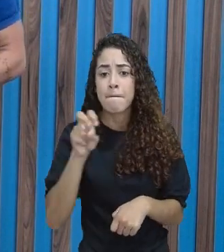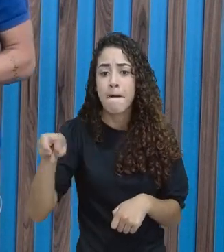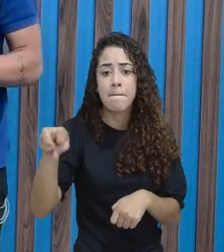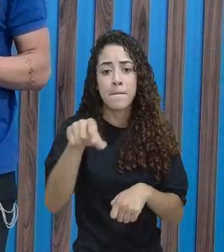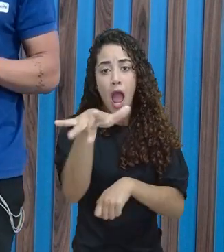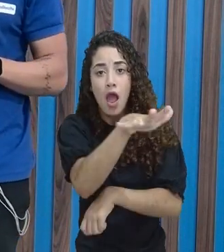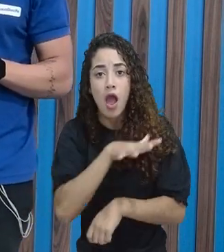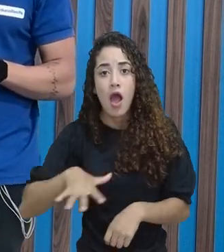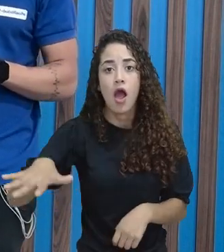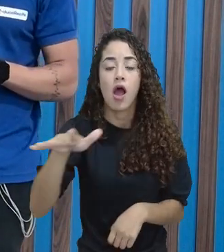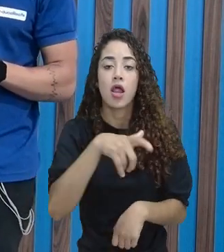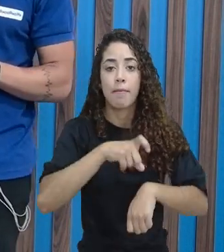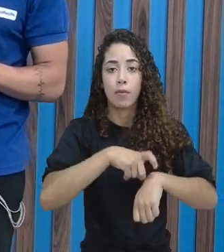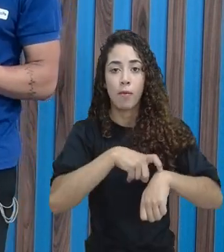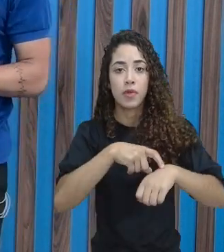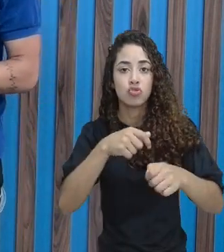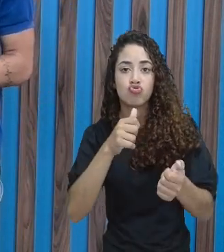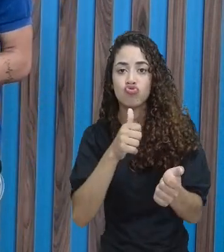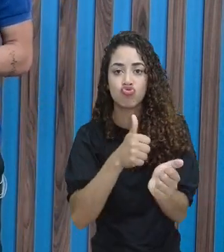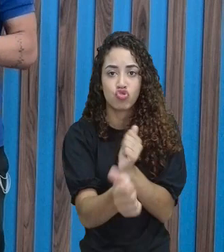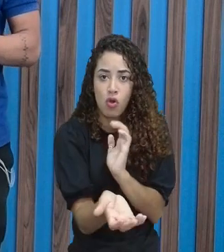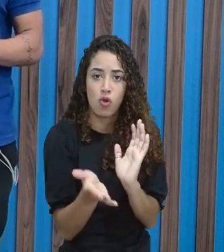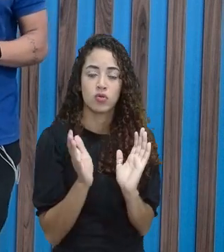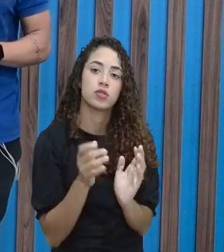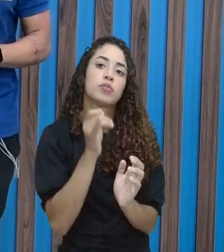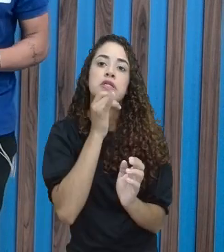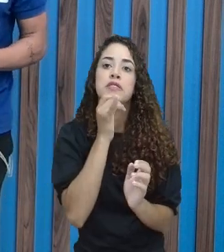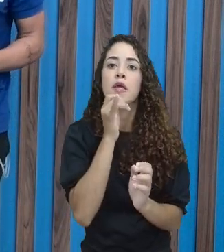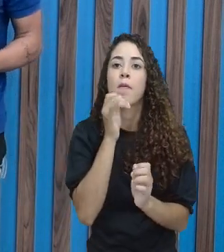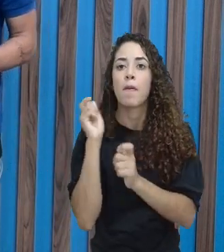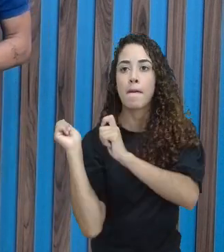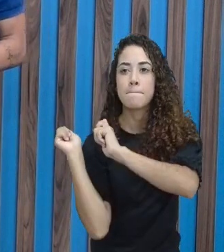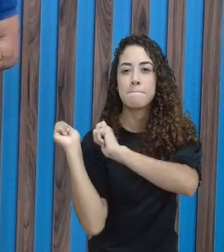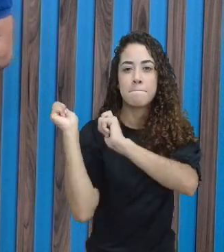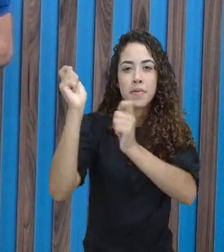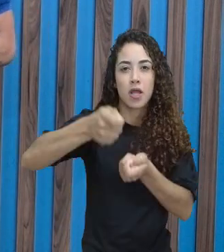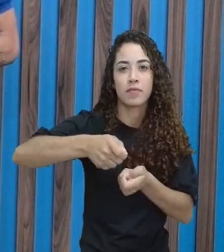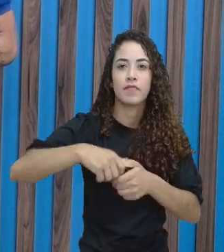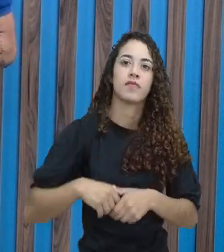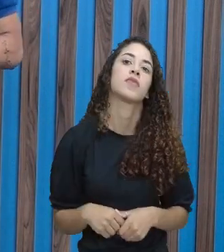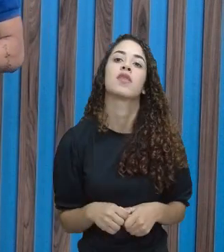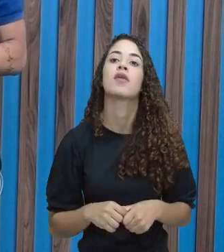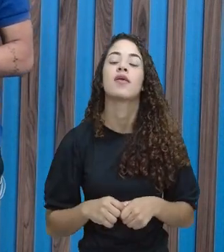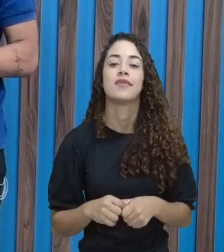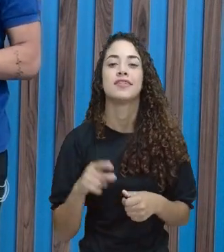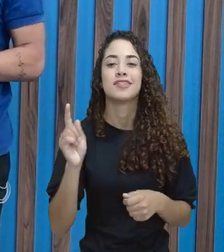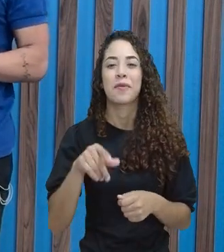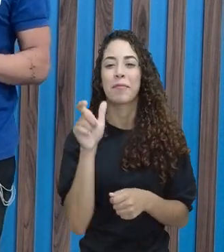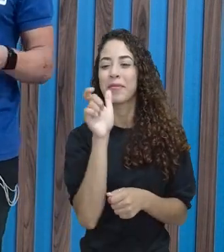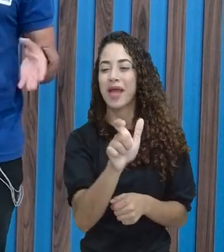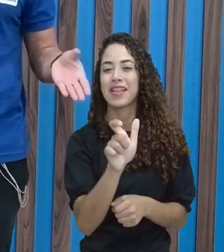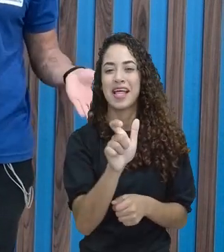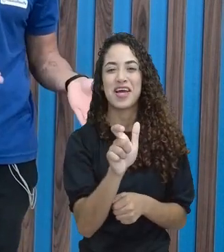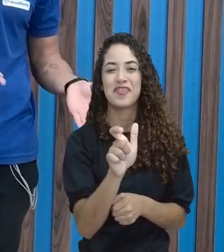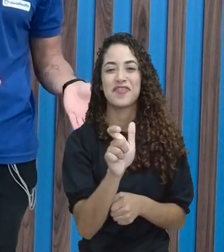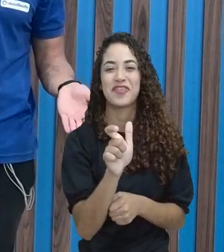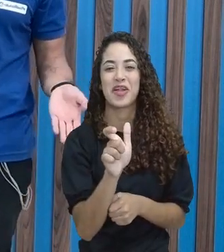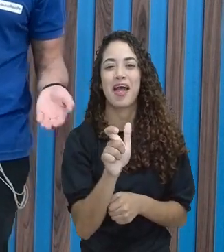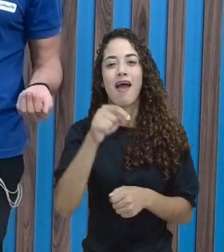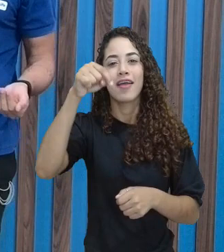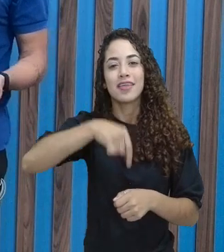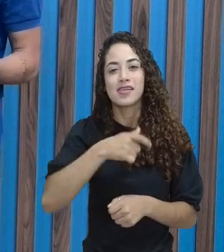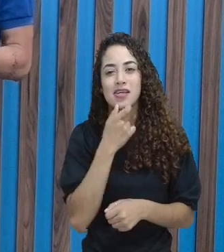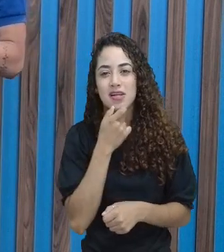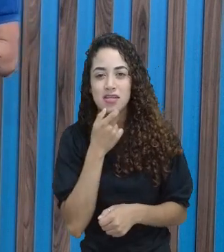E aí eu trouxe para vocês alguns exemplos, como o beisebol, e aí eu já trouxe escrito das duas formas, né? Tanto como a gente escreve aqui no